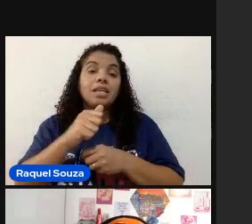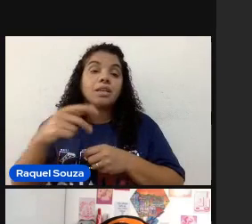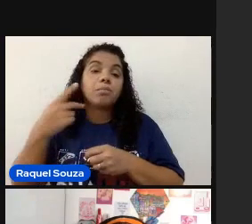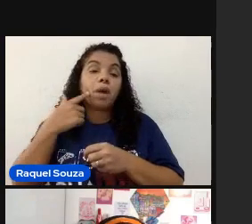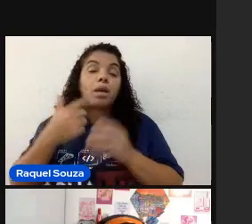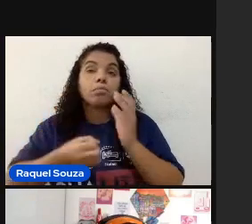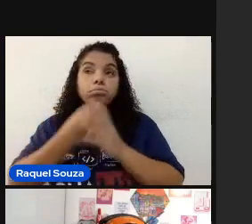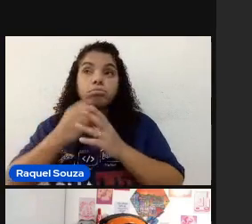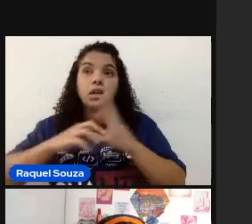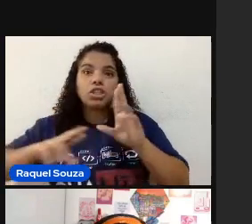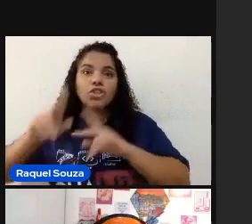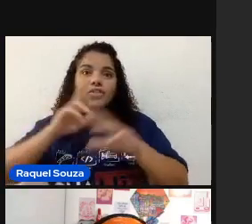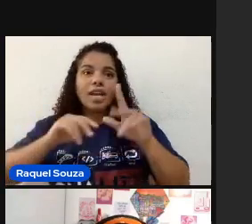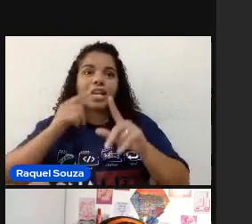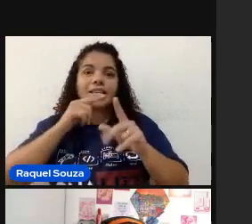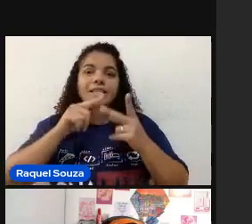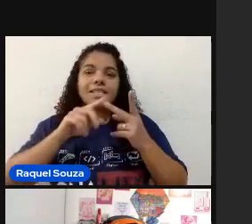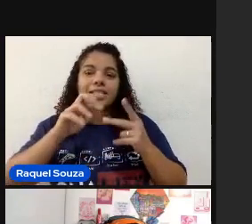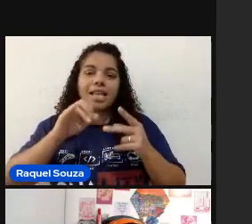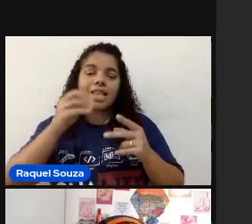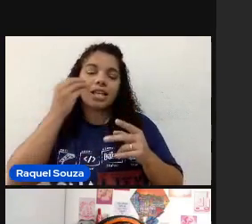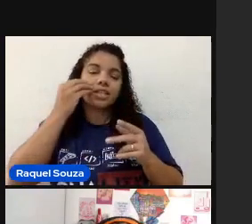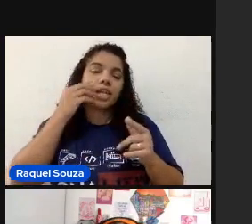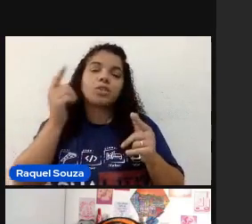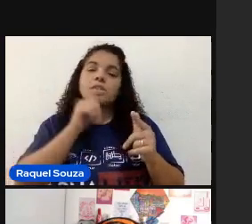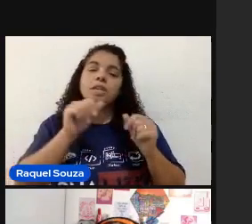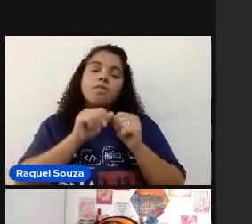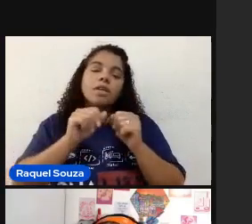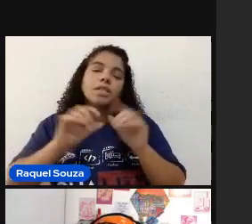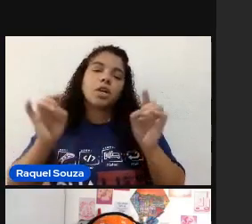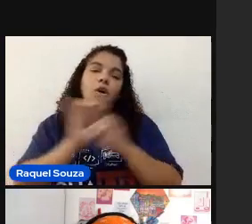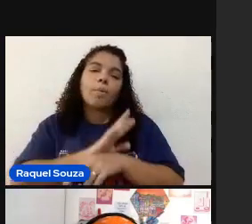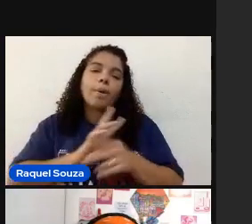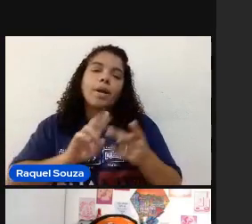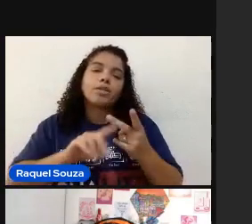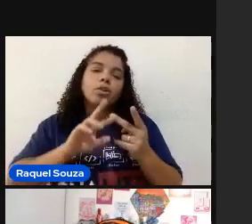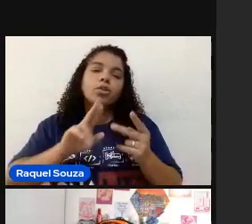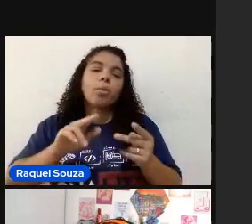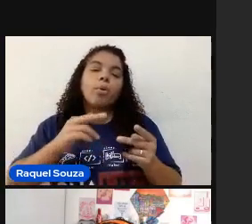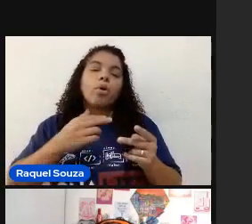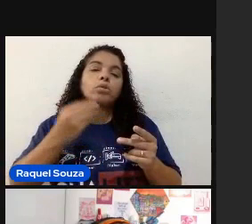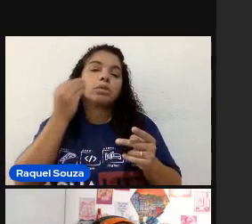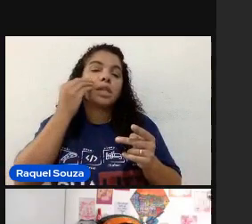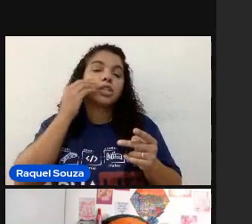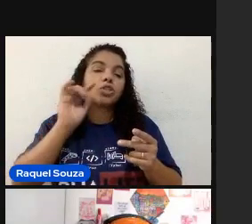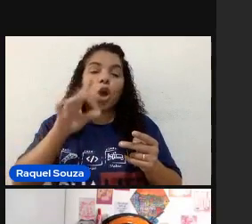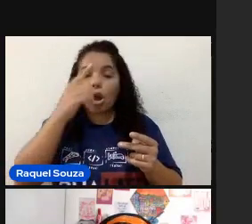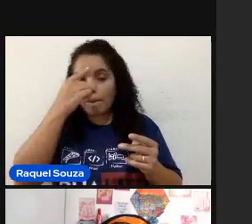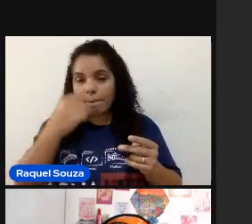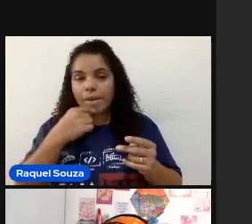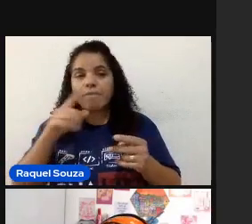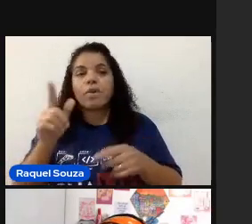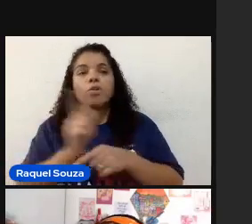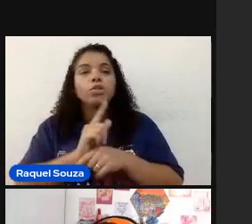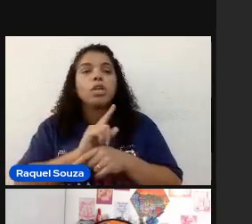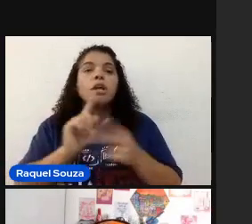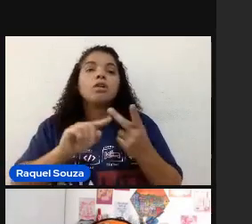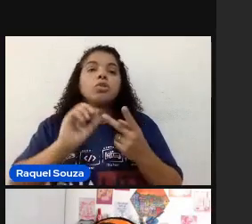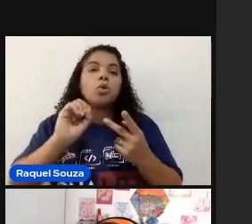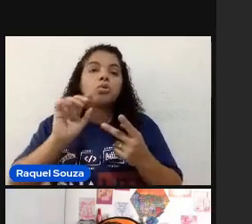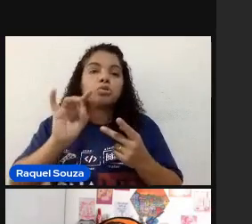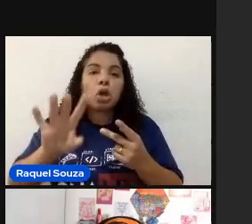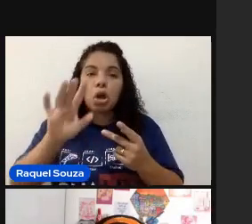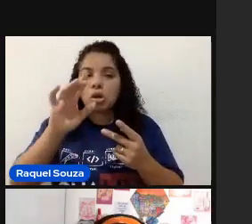de testes e faça um teste completo. Ou seja, eu não posso testar só baseado no perfil do gerente ou só no